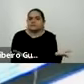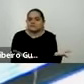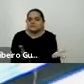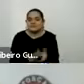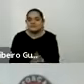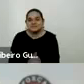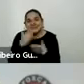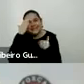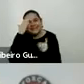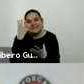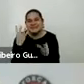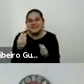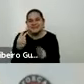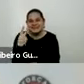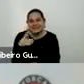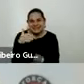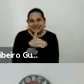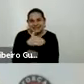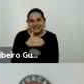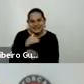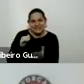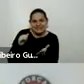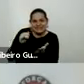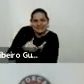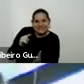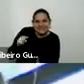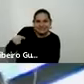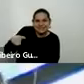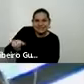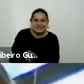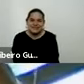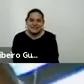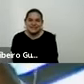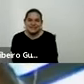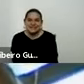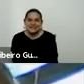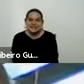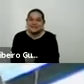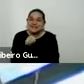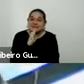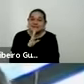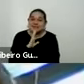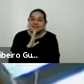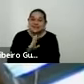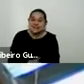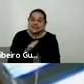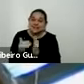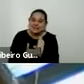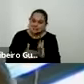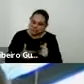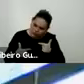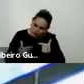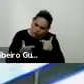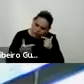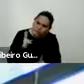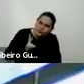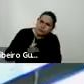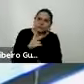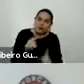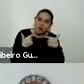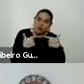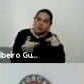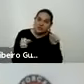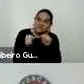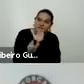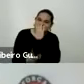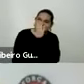próxima. Obrigada. Obrigado, Gilson. Boa tarde a você, a todos os trabalhadores metalúrgicos. A luta continua. A luta faz a lei. Um abraço. Faz